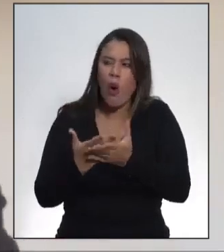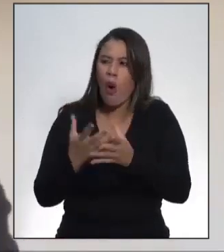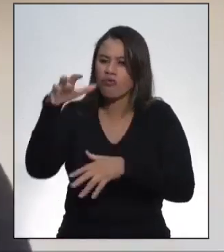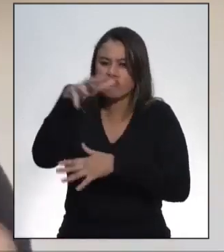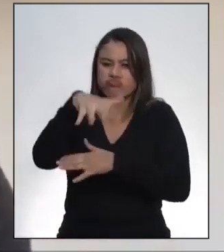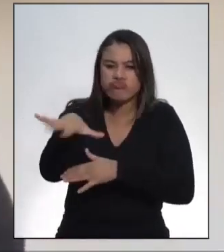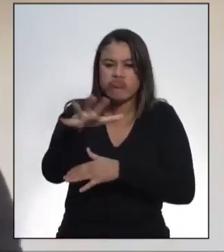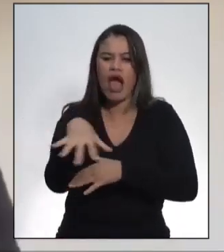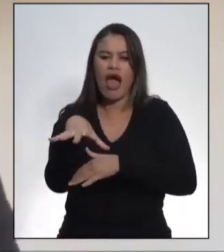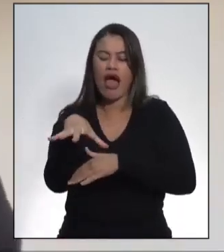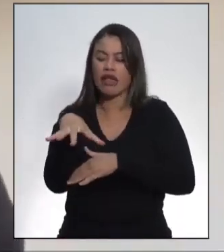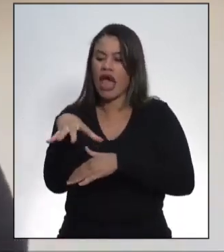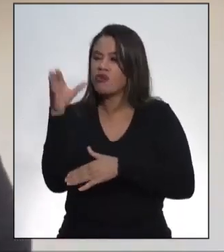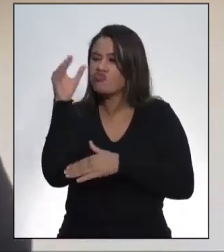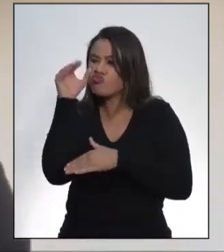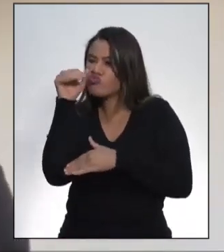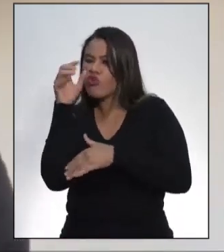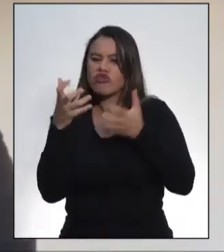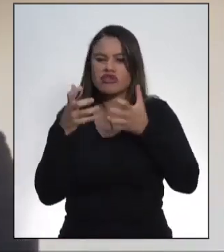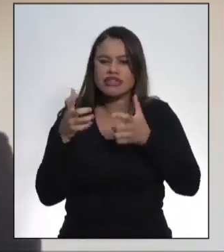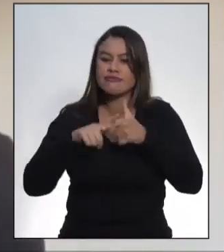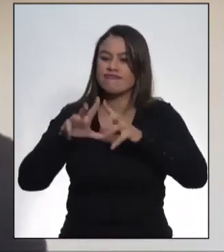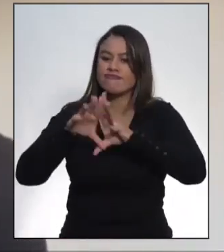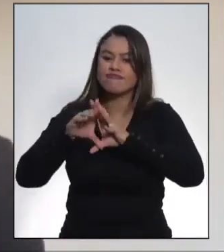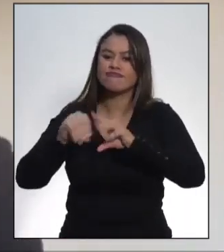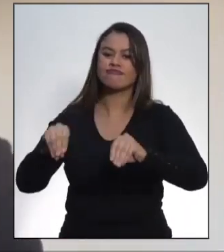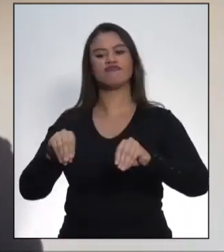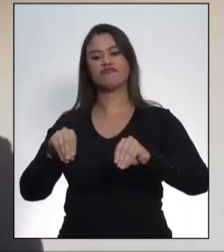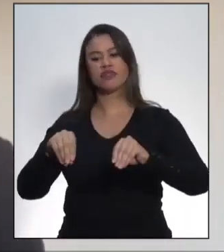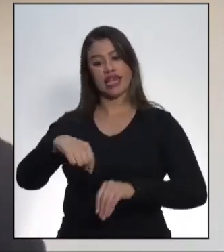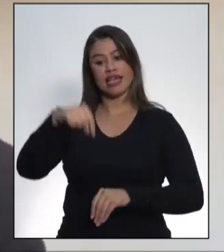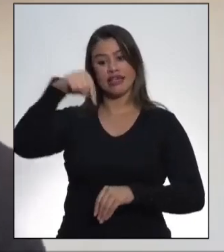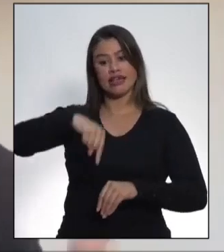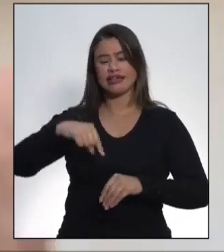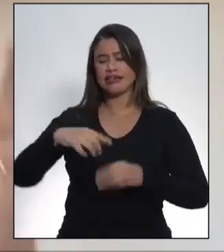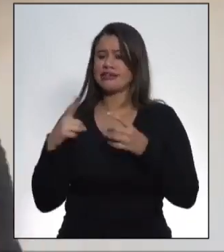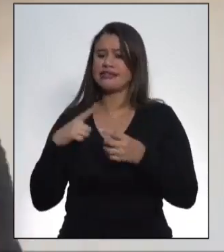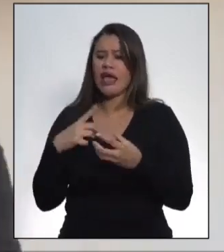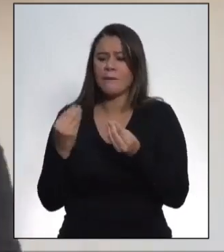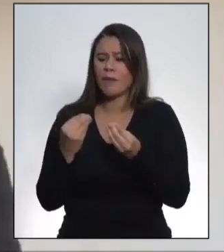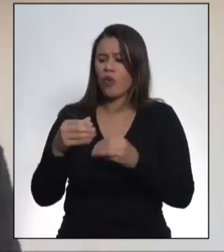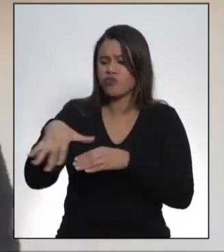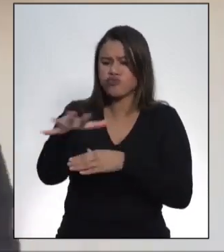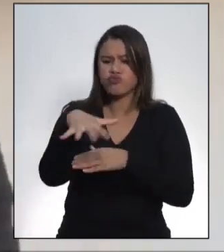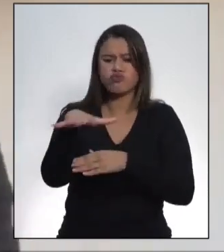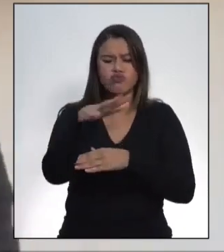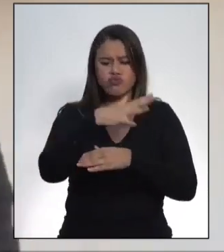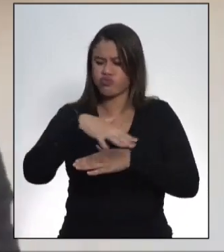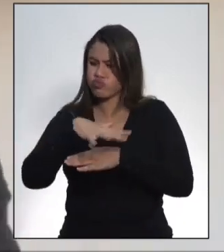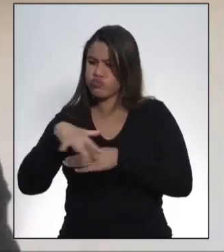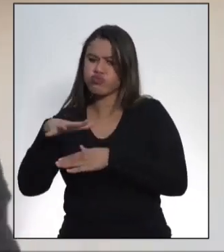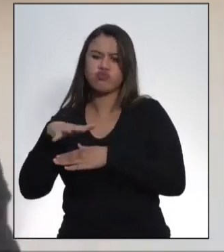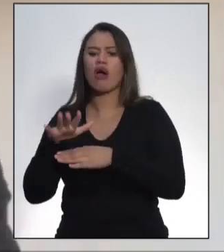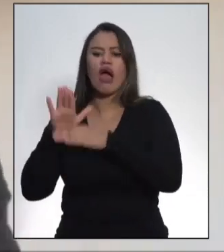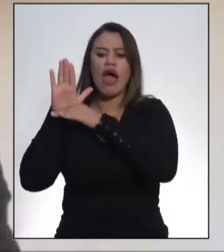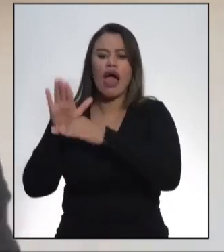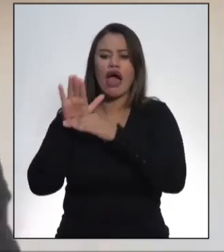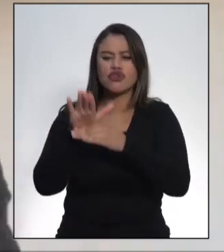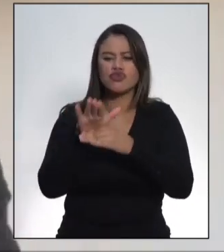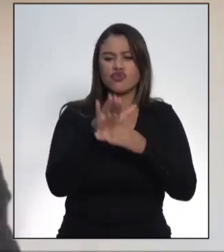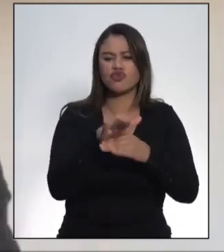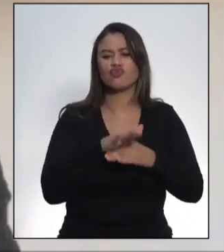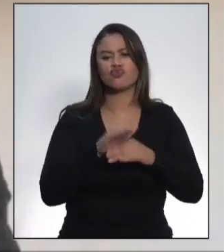setor, dentro de uma indústria. Existem várias possibilidades aqui, e o quanto mais próximo você